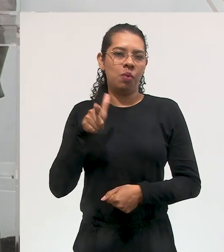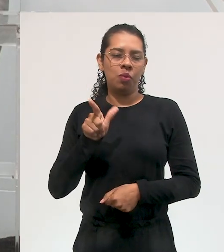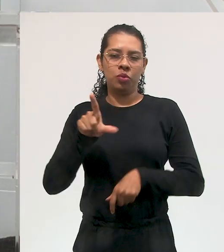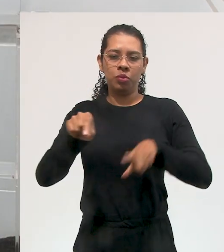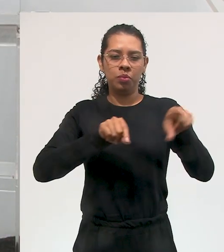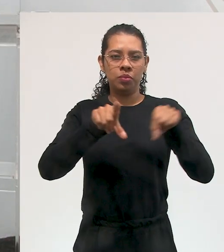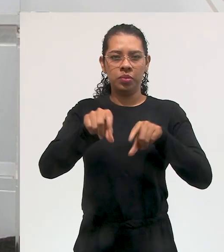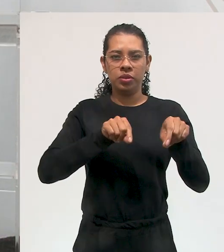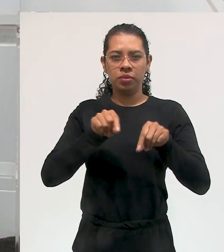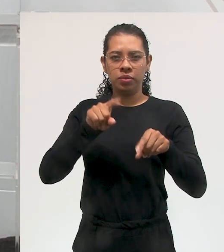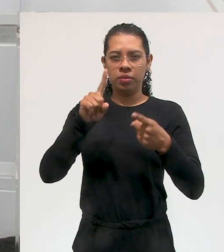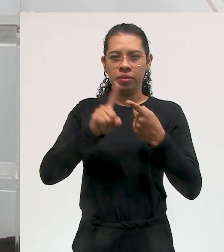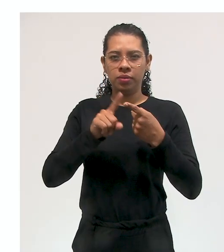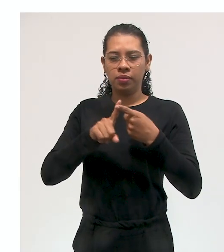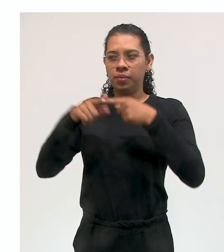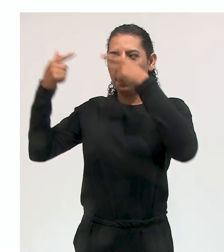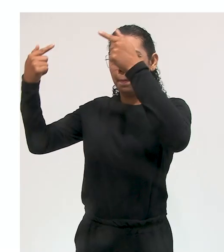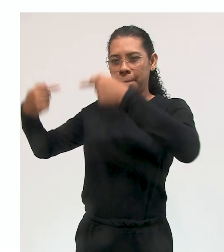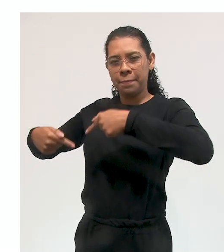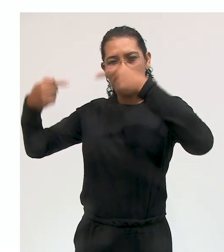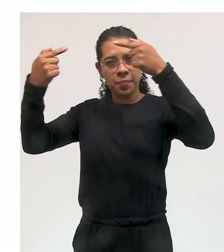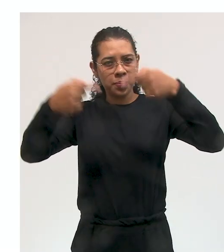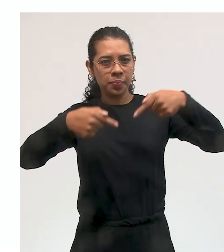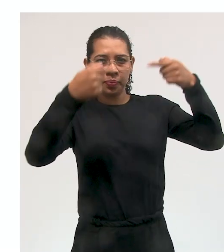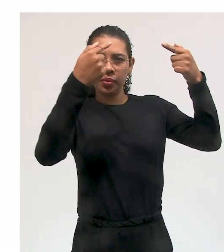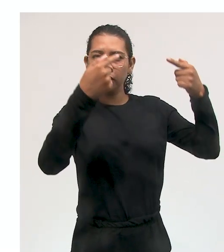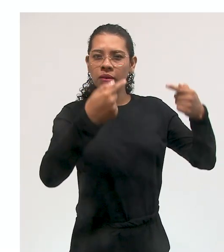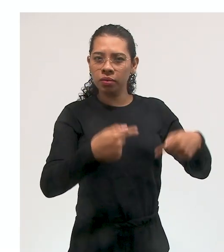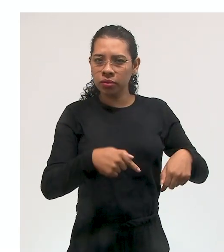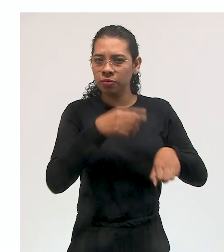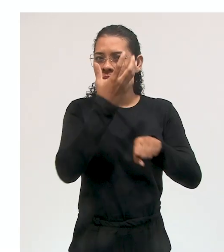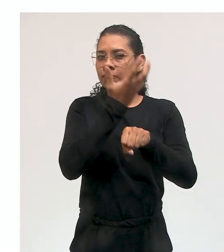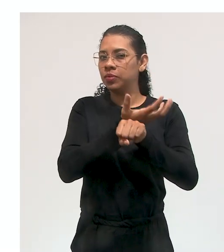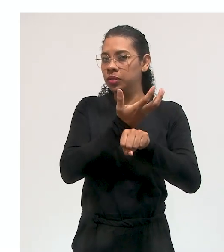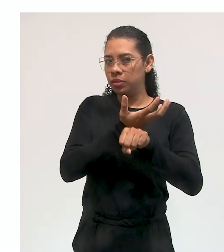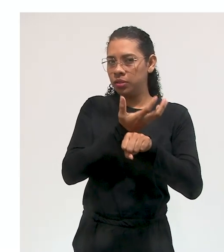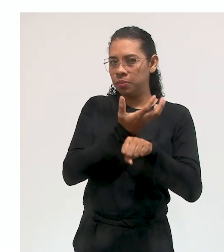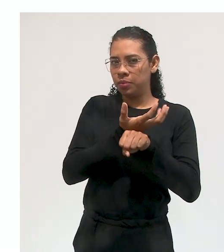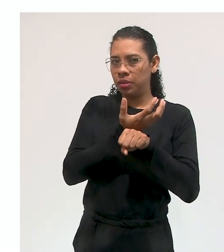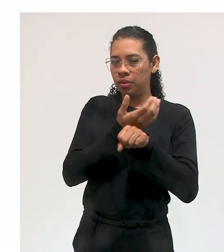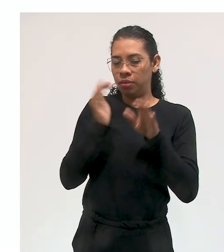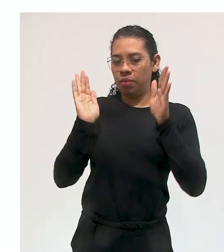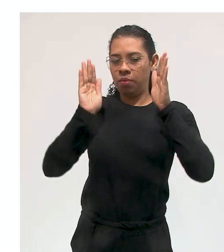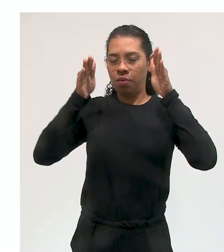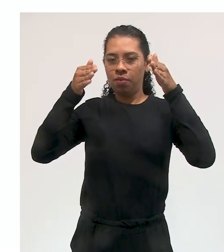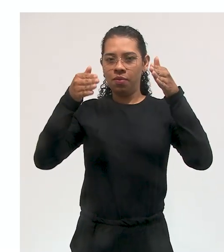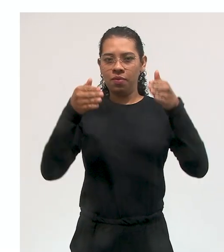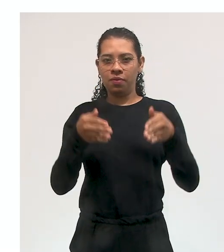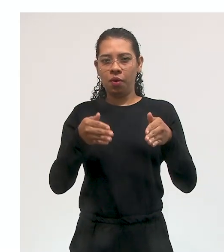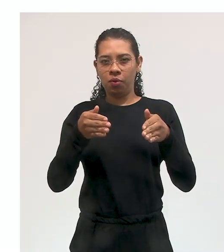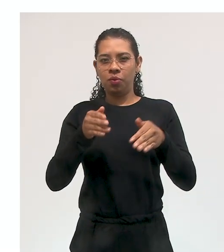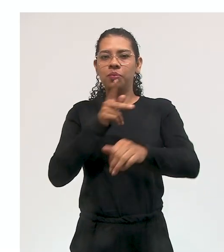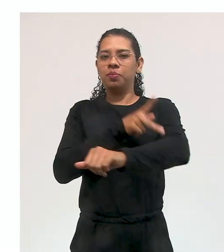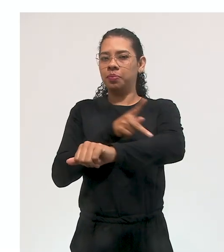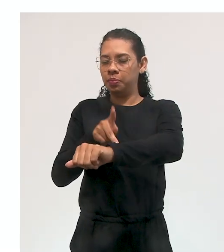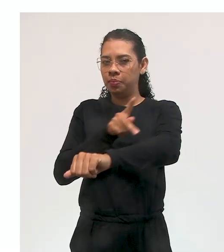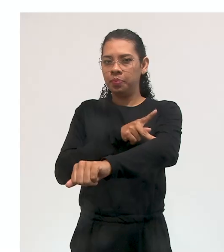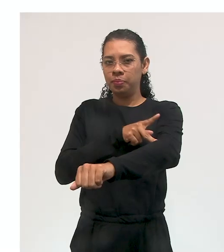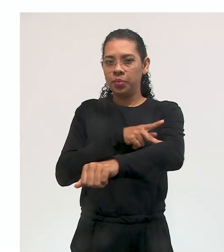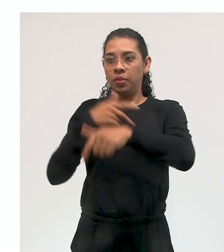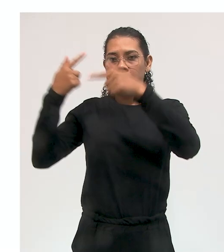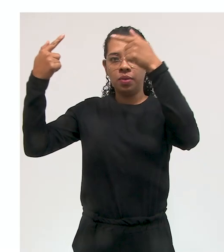da relação profissional. Outro desafio, separação entre disciplinas de conteúdo específicos e aquelas voltadas para a preparação